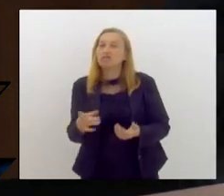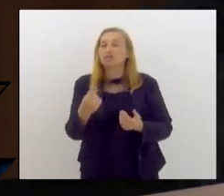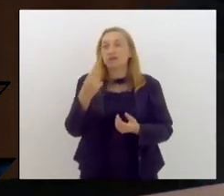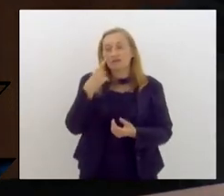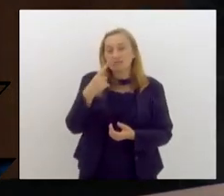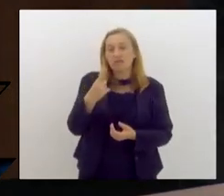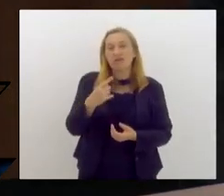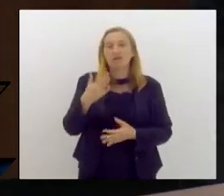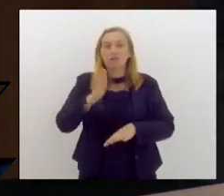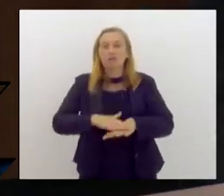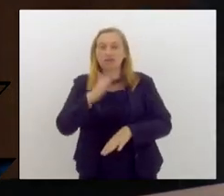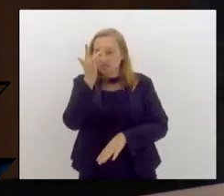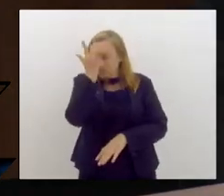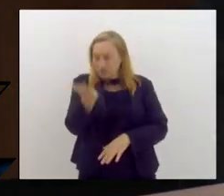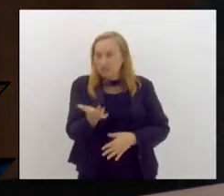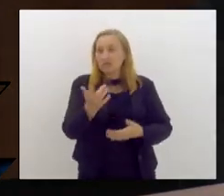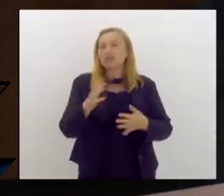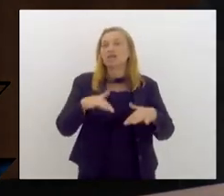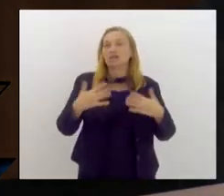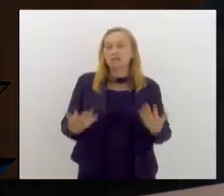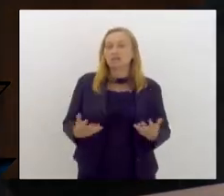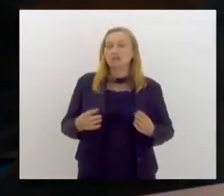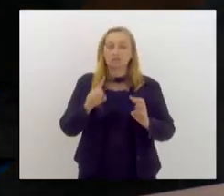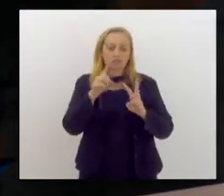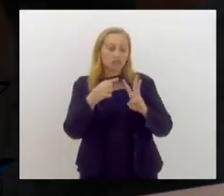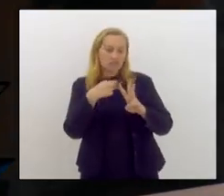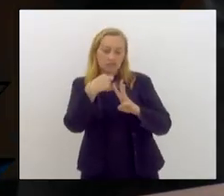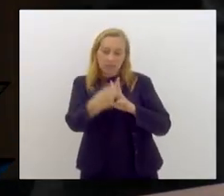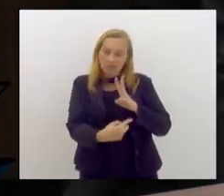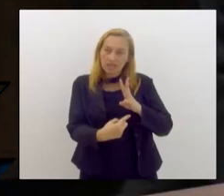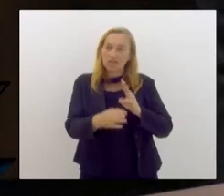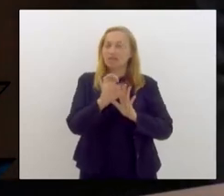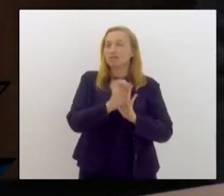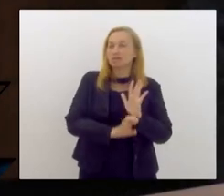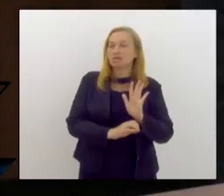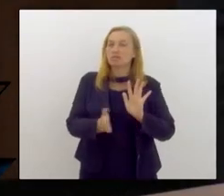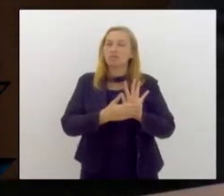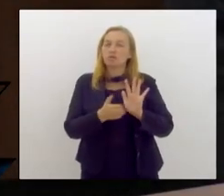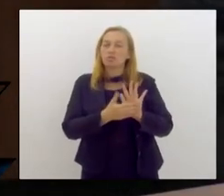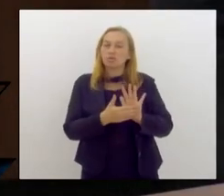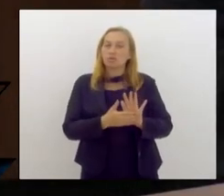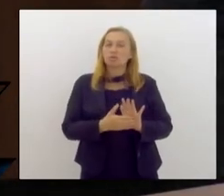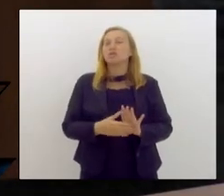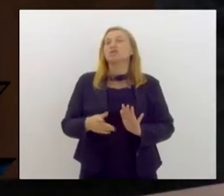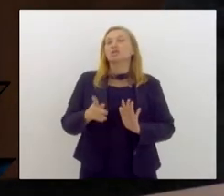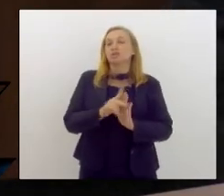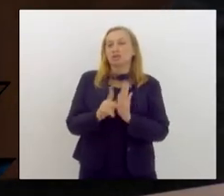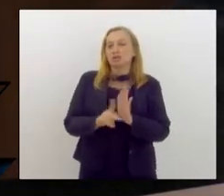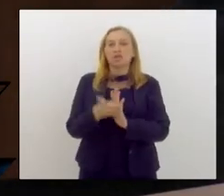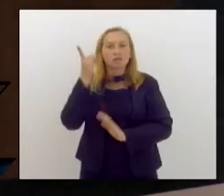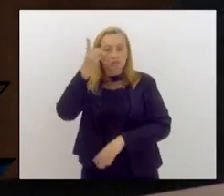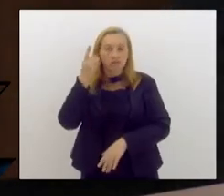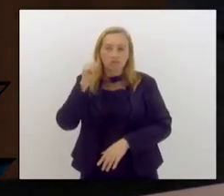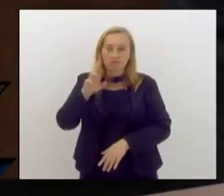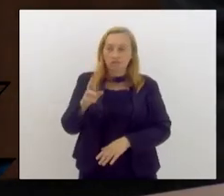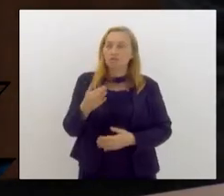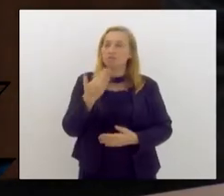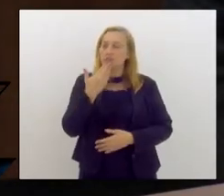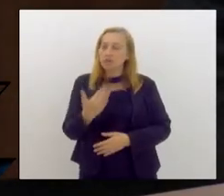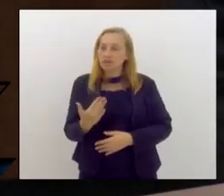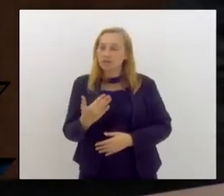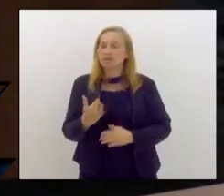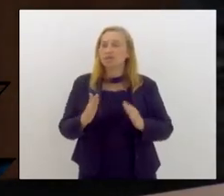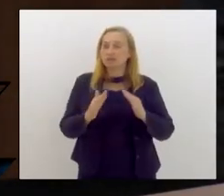identificar com maior facilidade. Então, são três emendas que a gente propõe ao projeto do deputado Rosenberg Reis, e eu gostaria de solicitar a